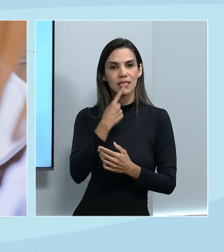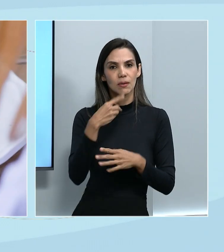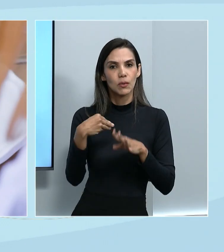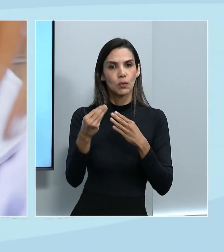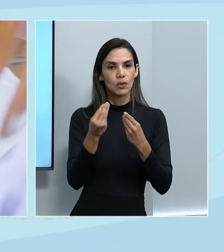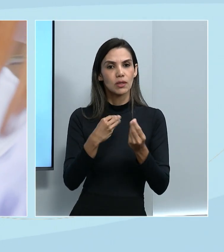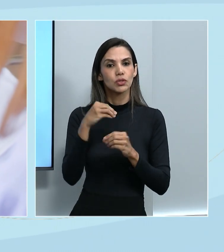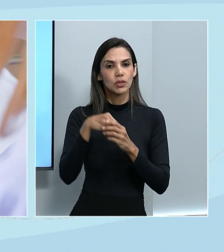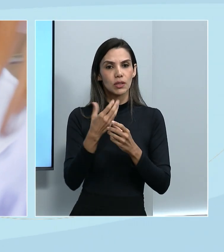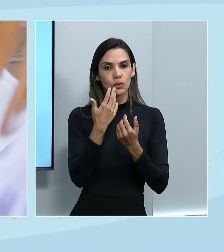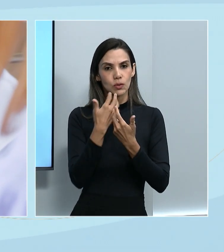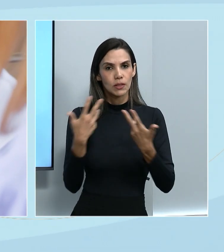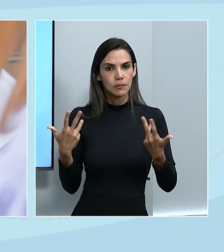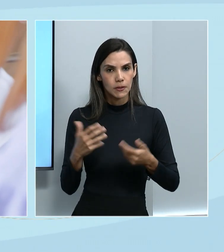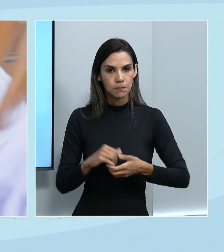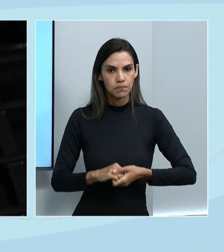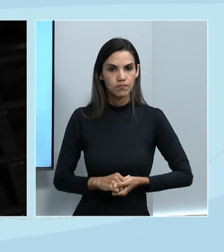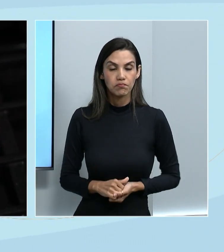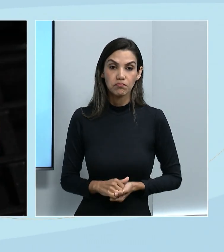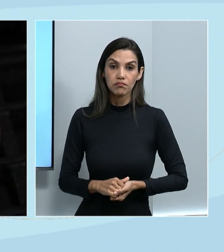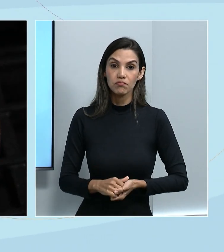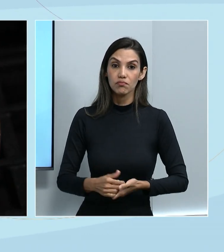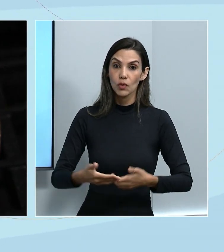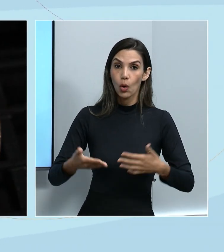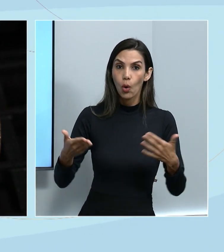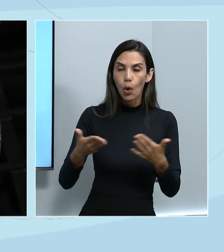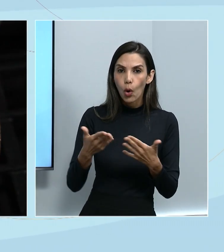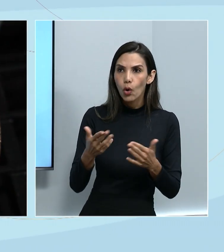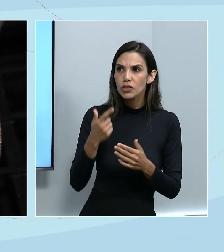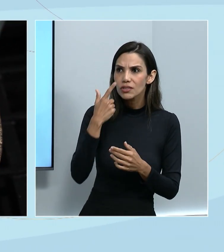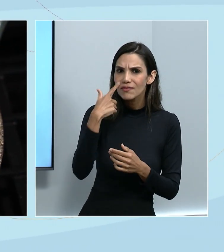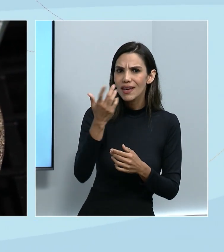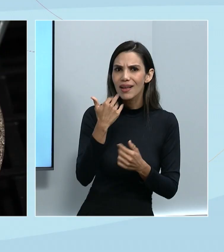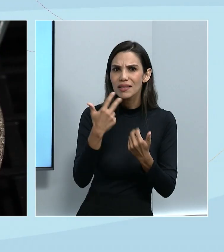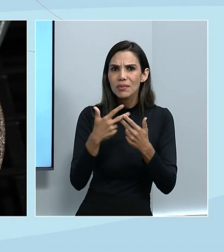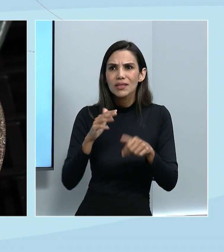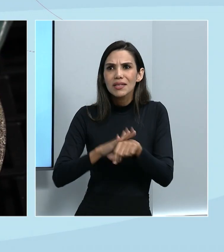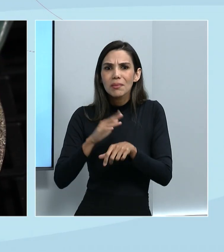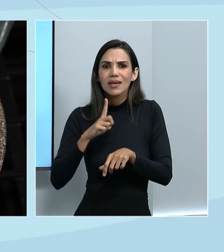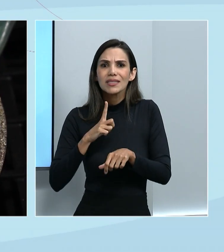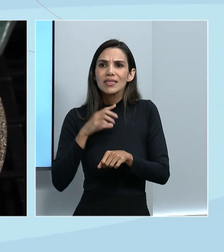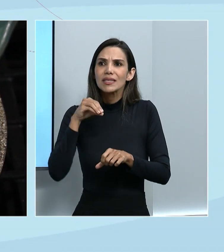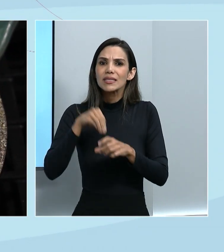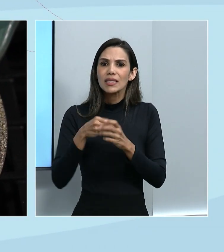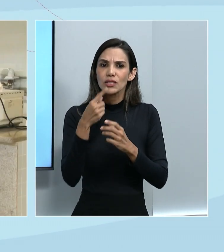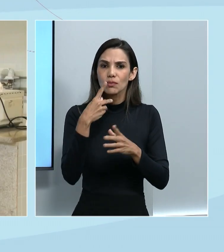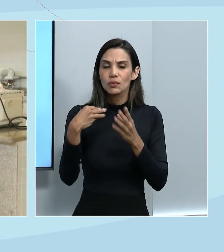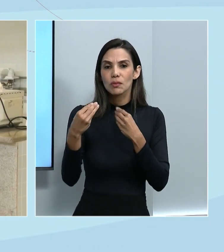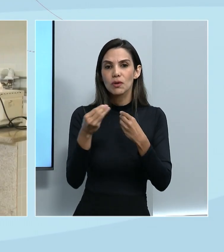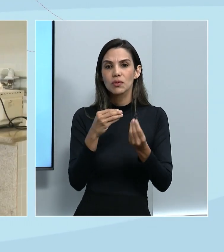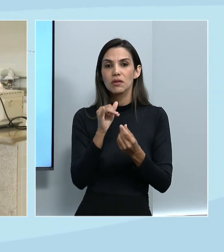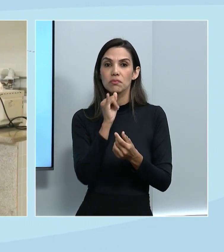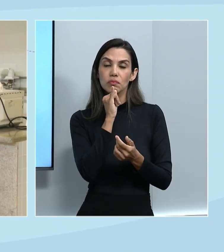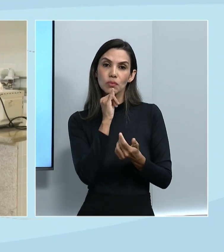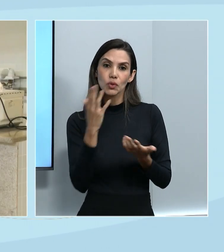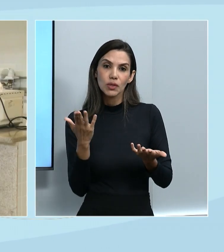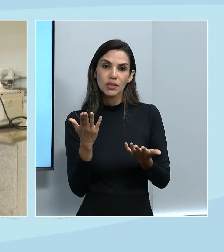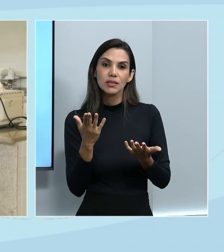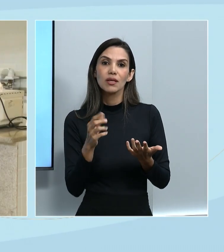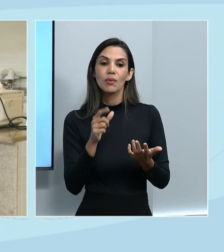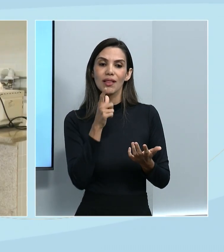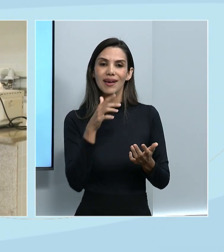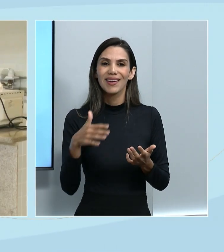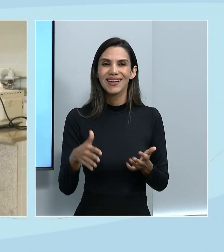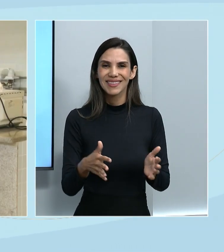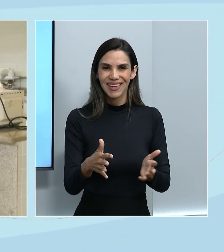alimentos. Hoje, os alimentos que foram mais relacionados com uma presença maior de microplásticos são aqueles que são derivados da água,